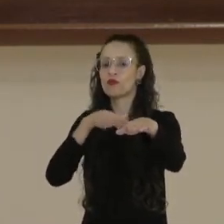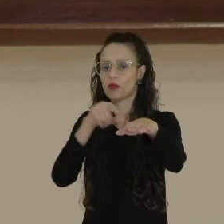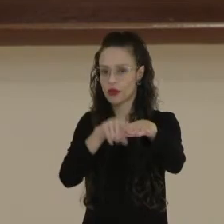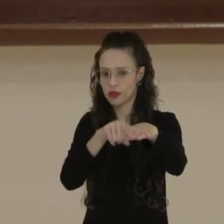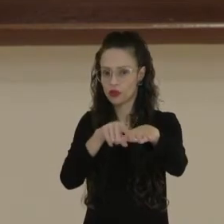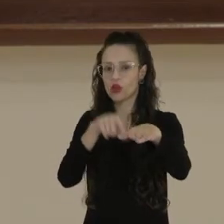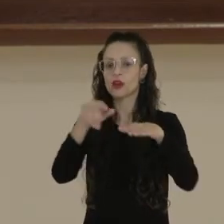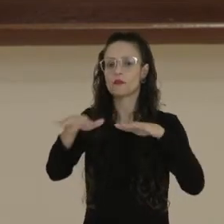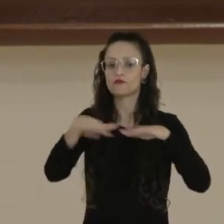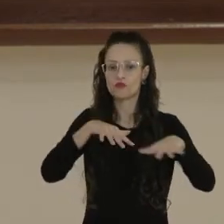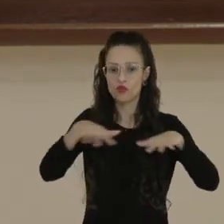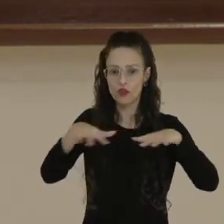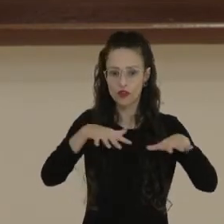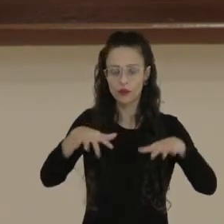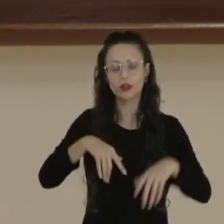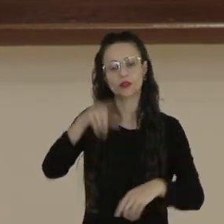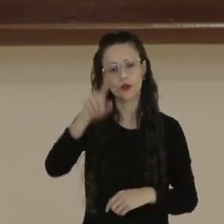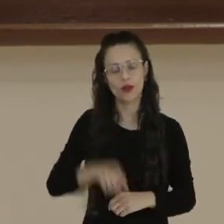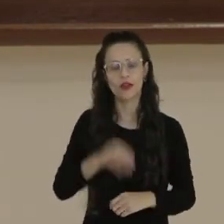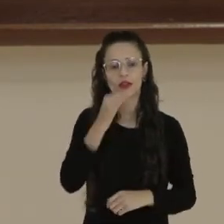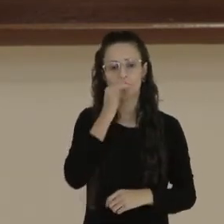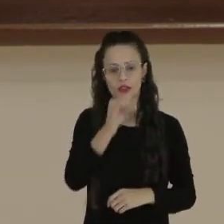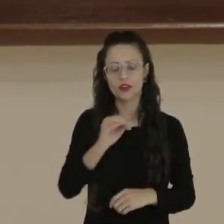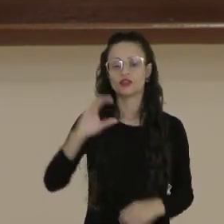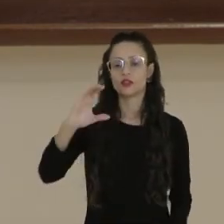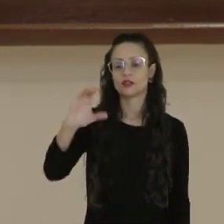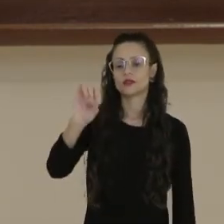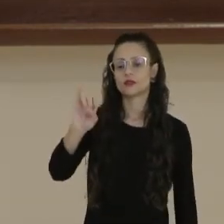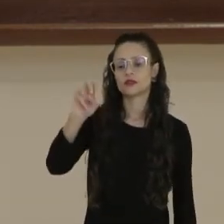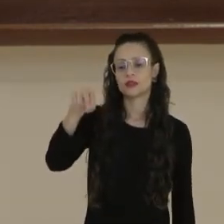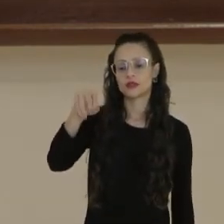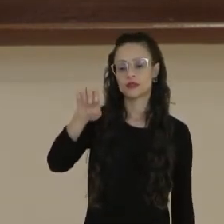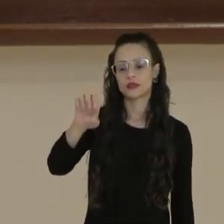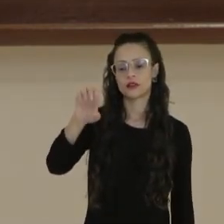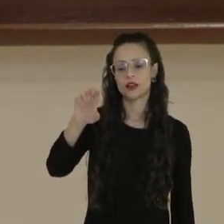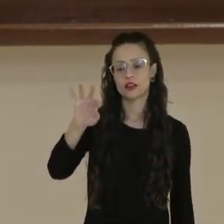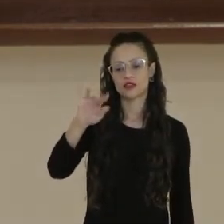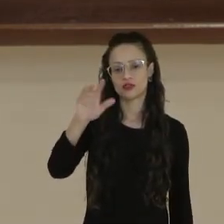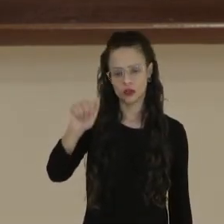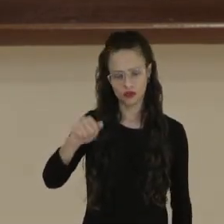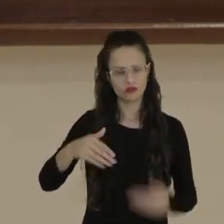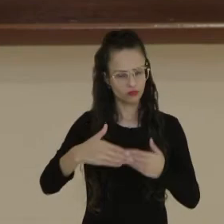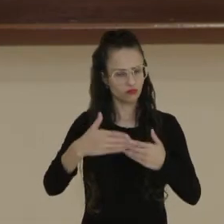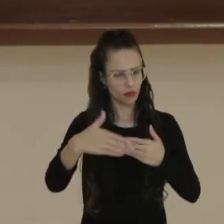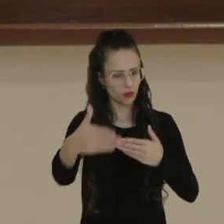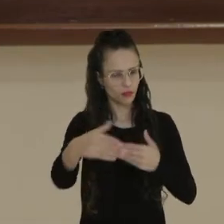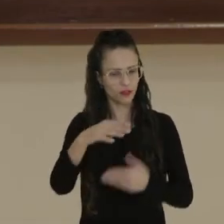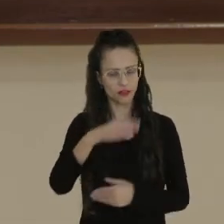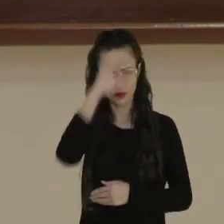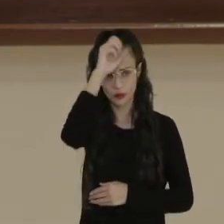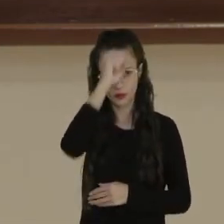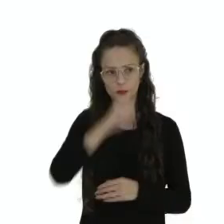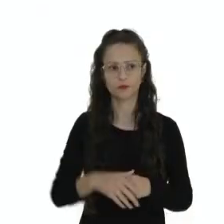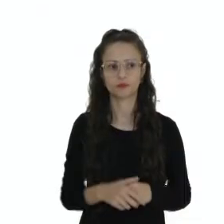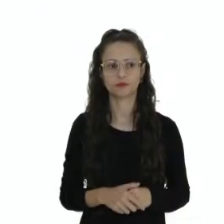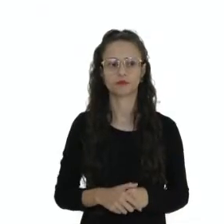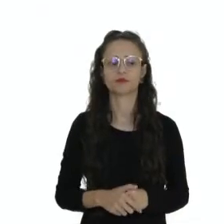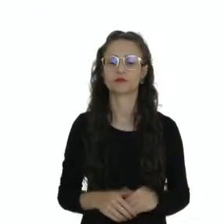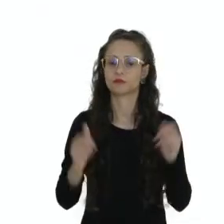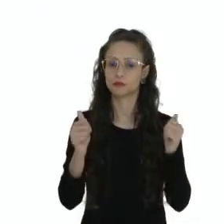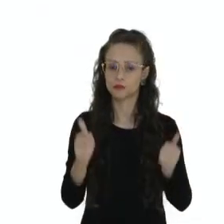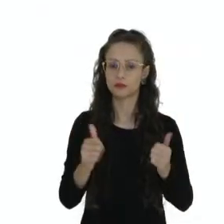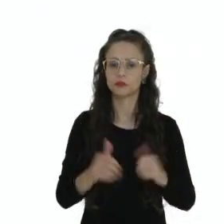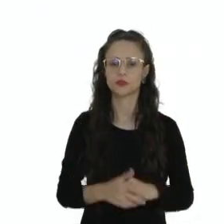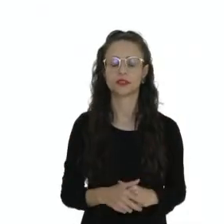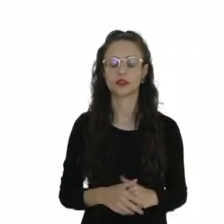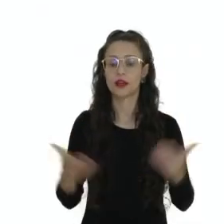de movimento, uma delas como energia cinética. Você vai ver isso aí mais para frente. Bem, beleza,